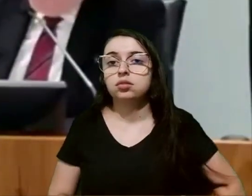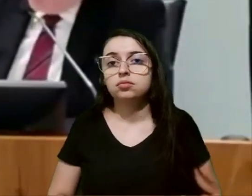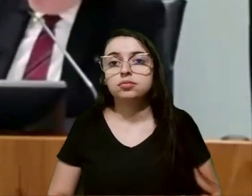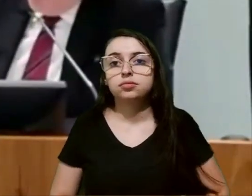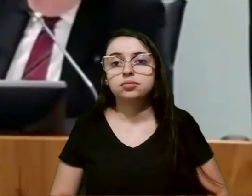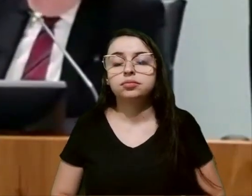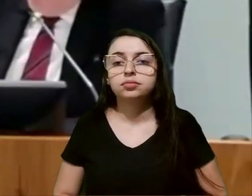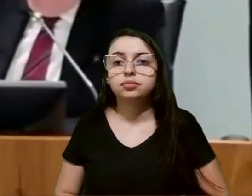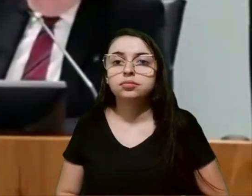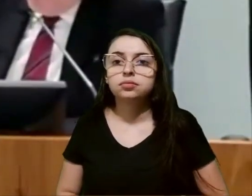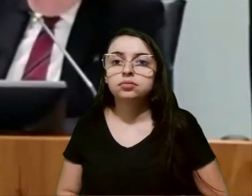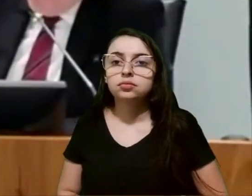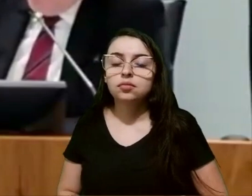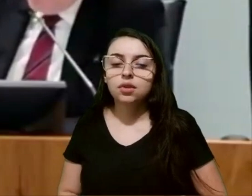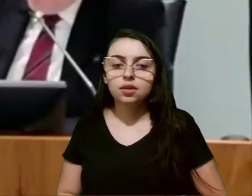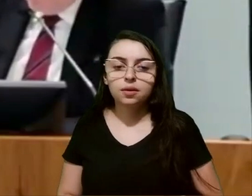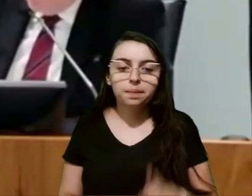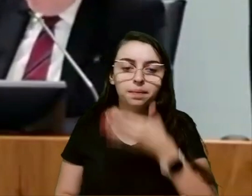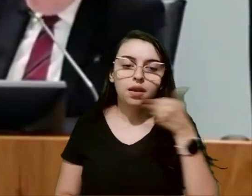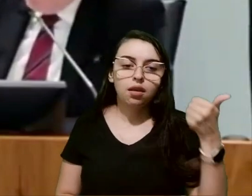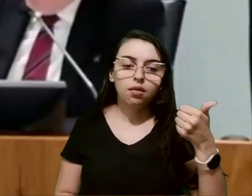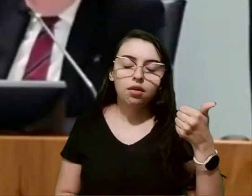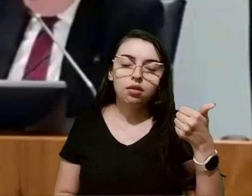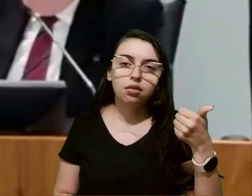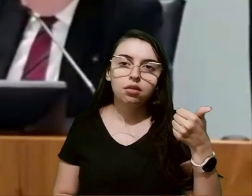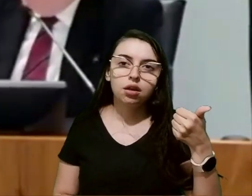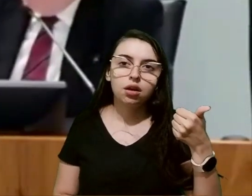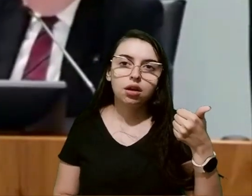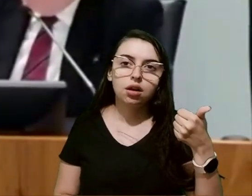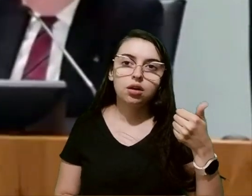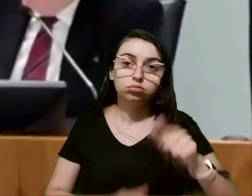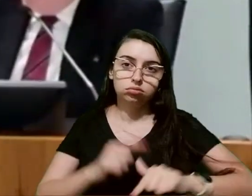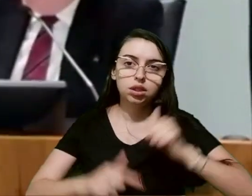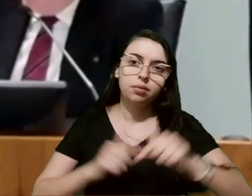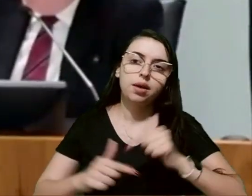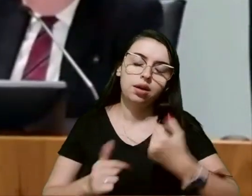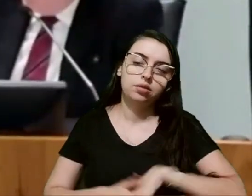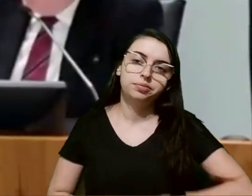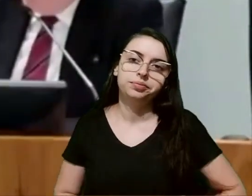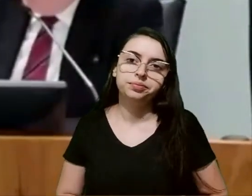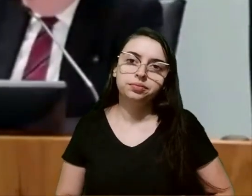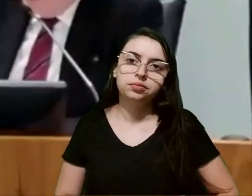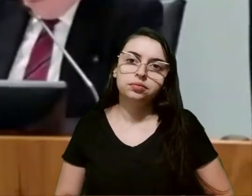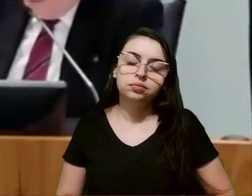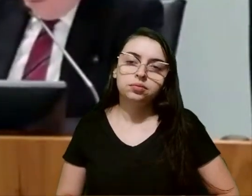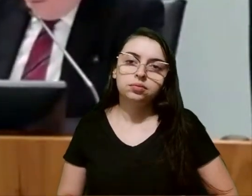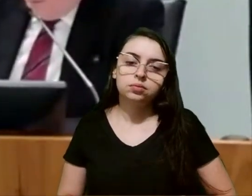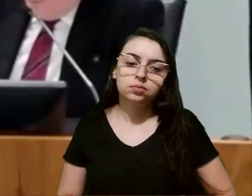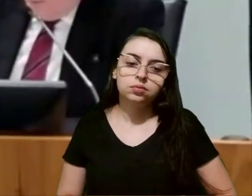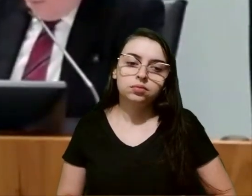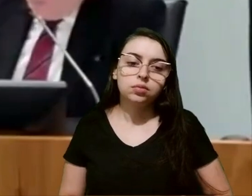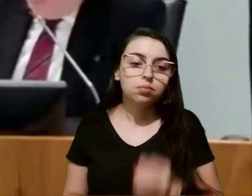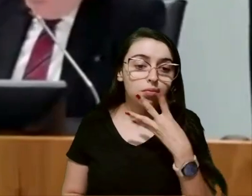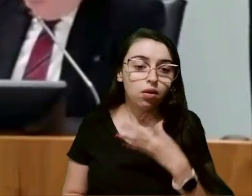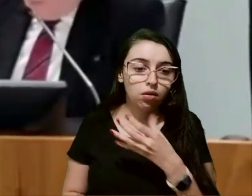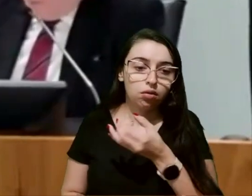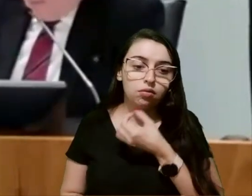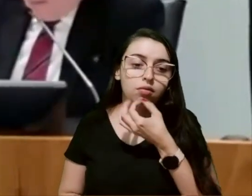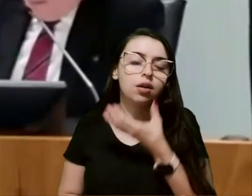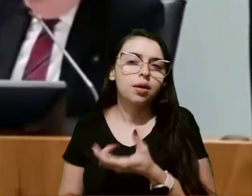algo para aprimorar o que vem sendo feito. Então, com